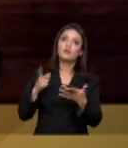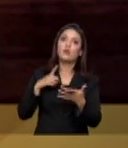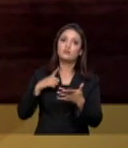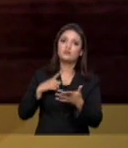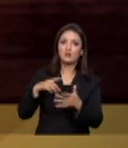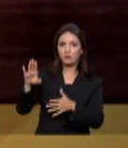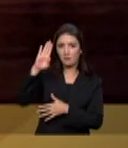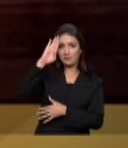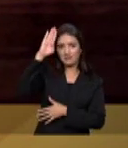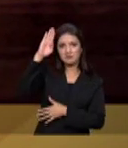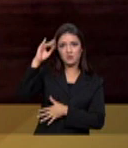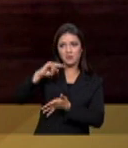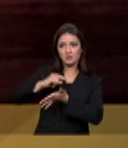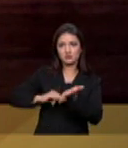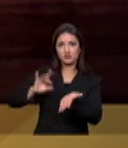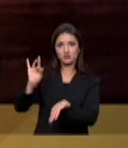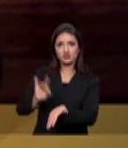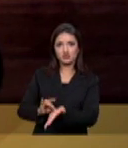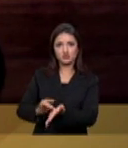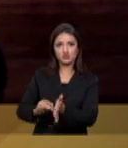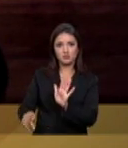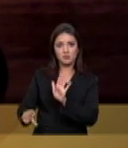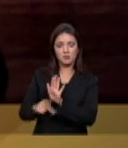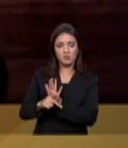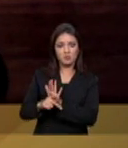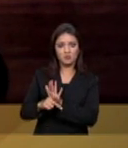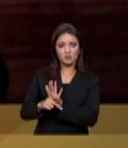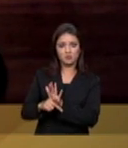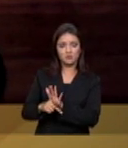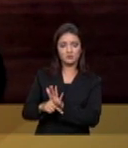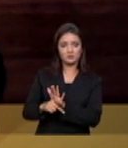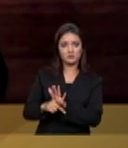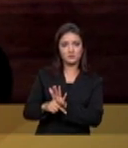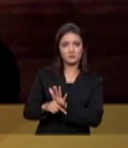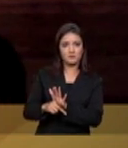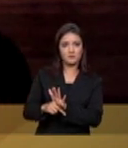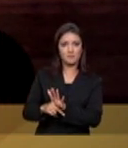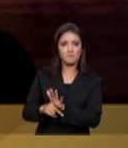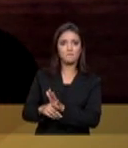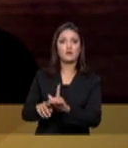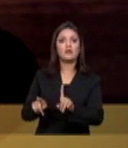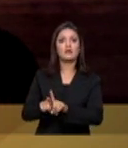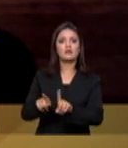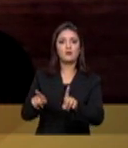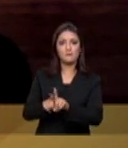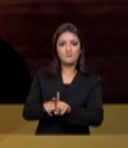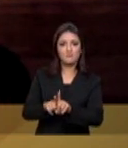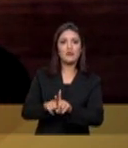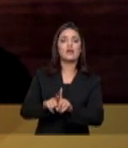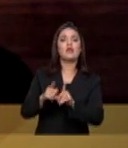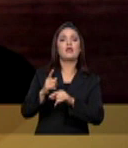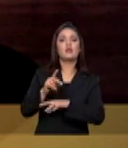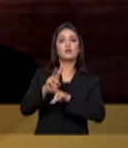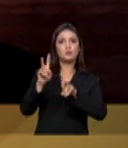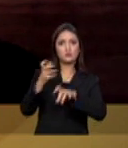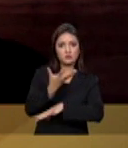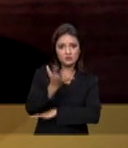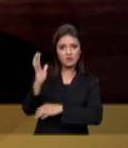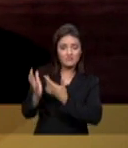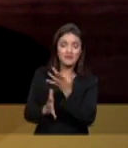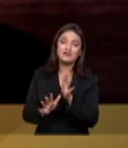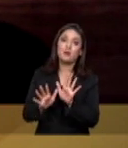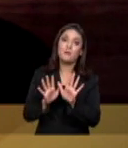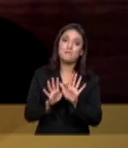primazia ao título de domínio e a questão ambiental contudo